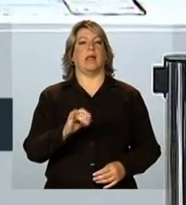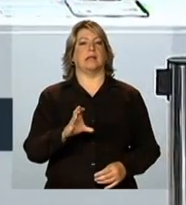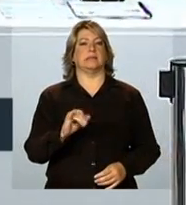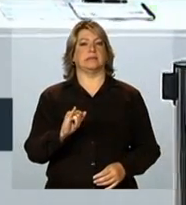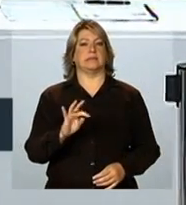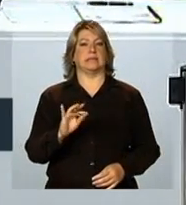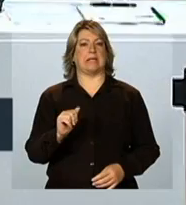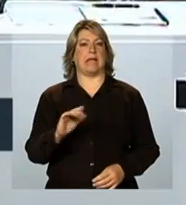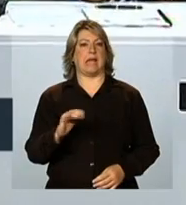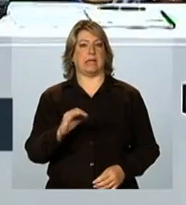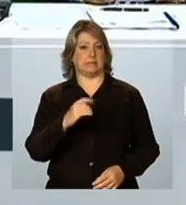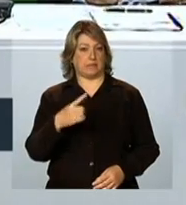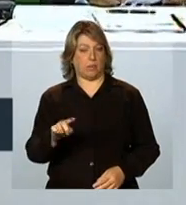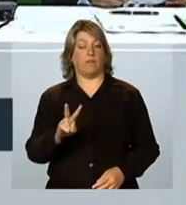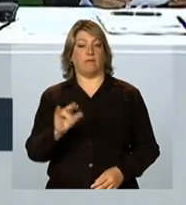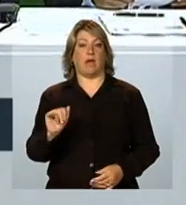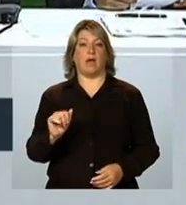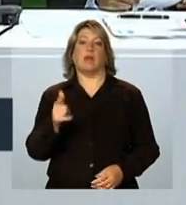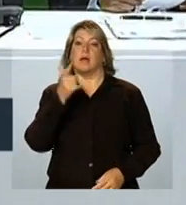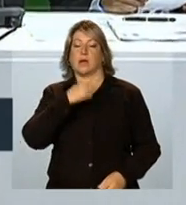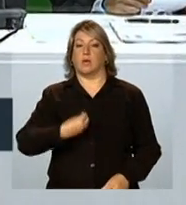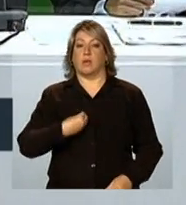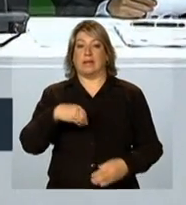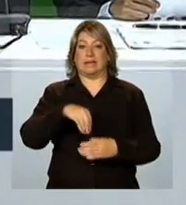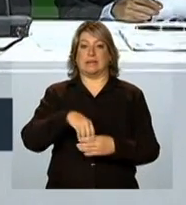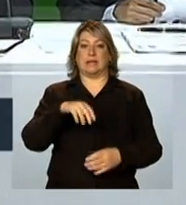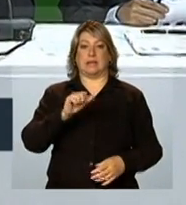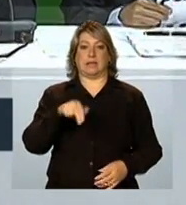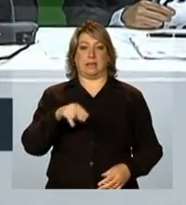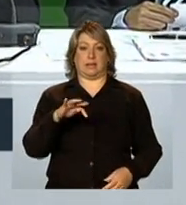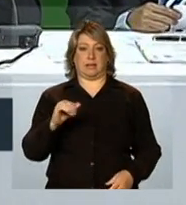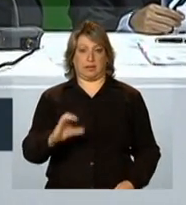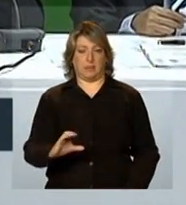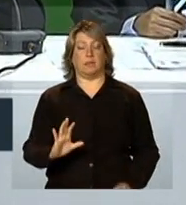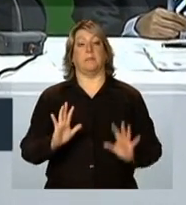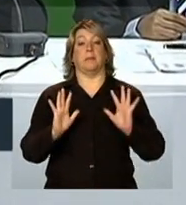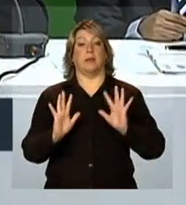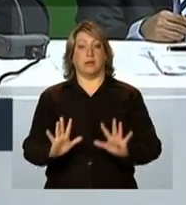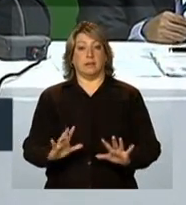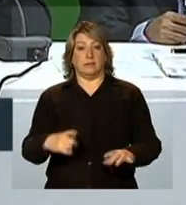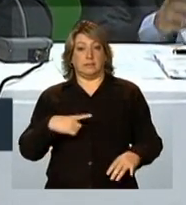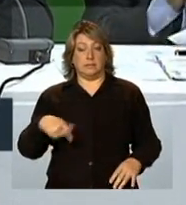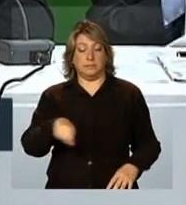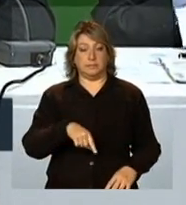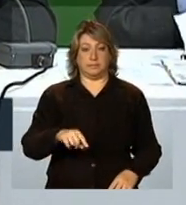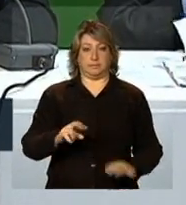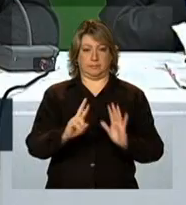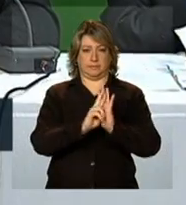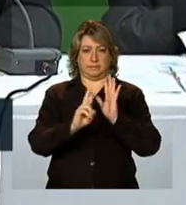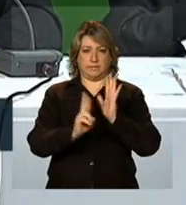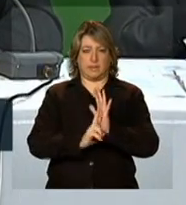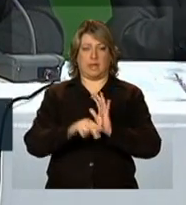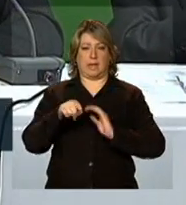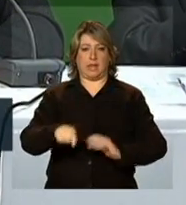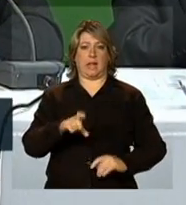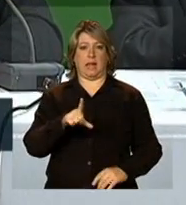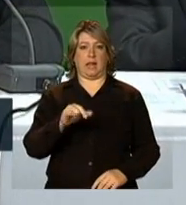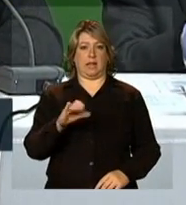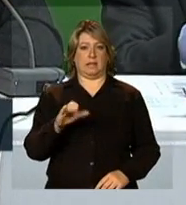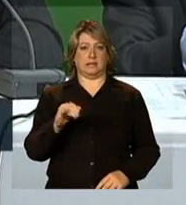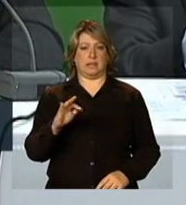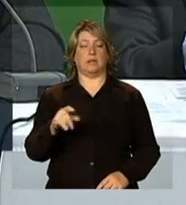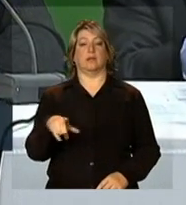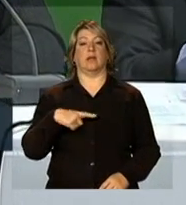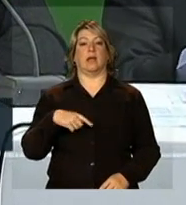vão acontecer na ANTAC, mas as diretrizes dessa licitação vão sair da CEP, que é o